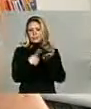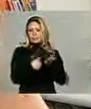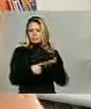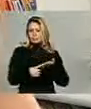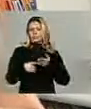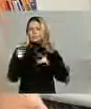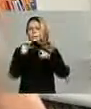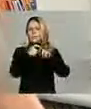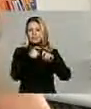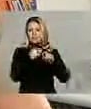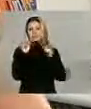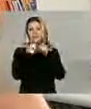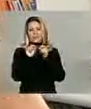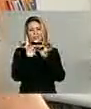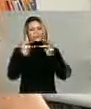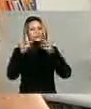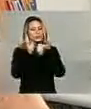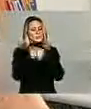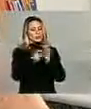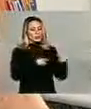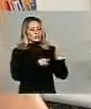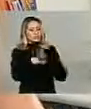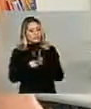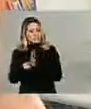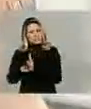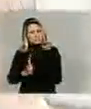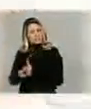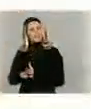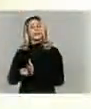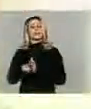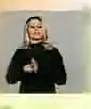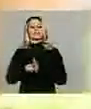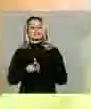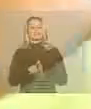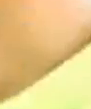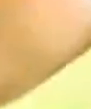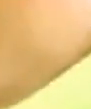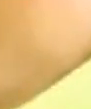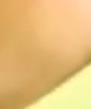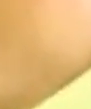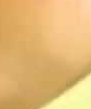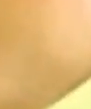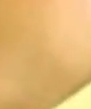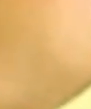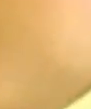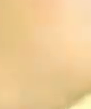consulta, que façam todos os exames recomendados.